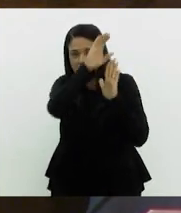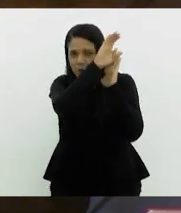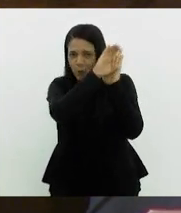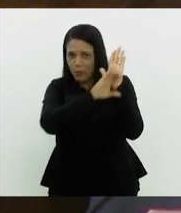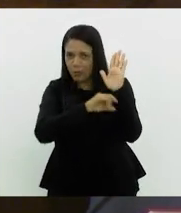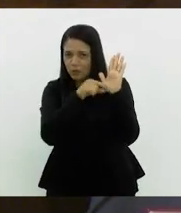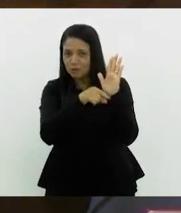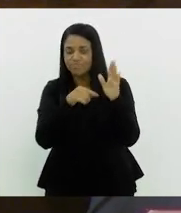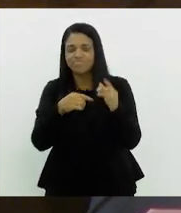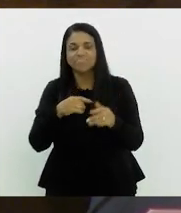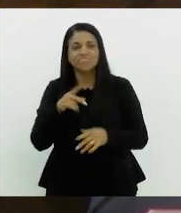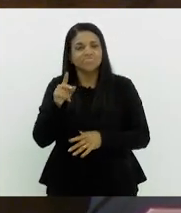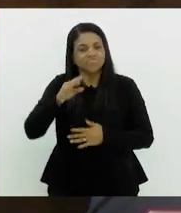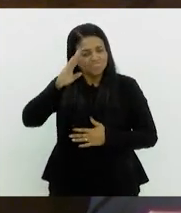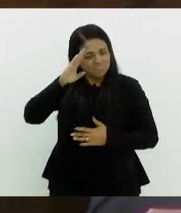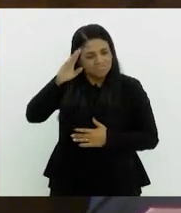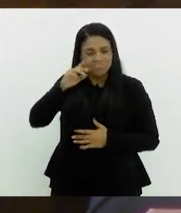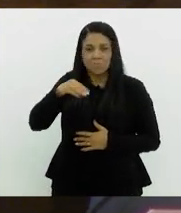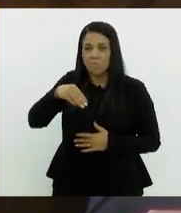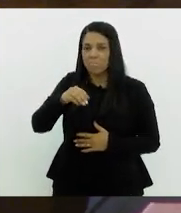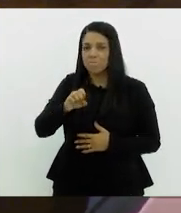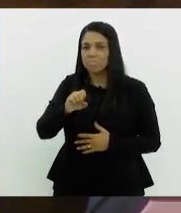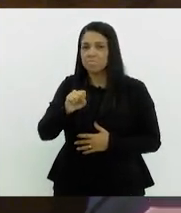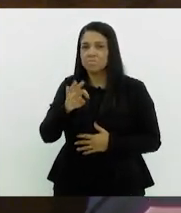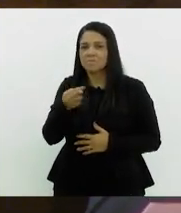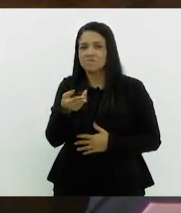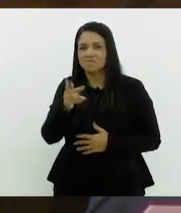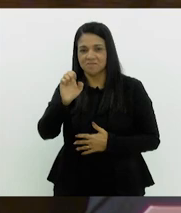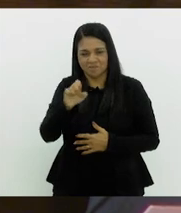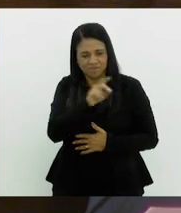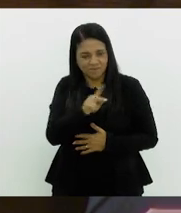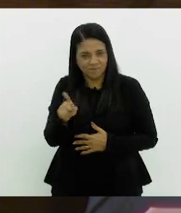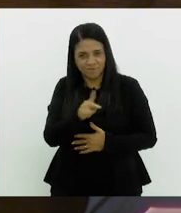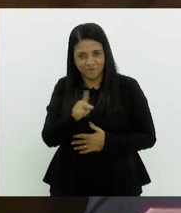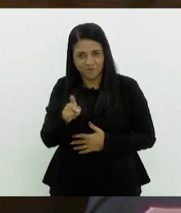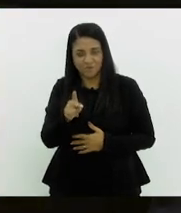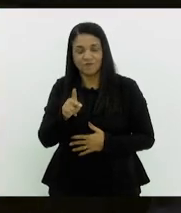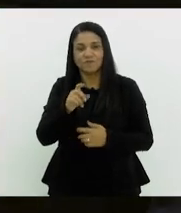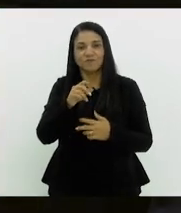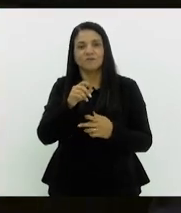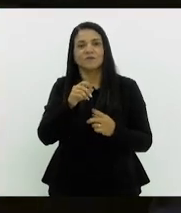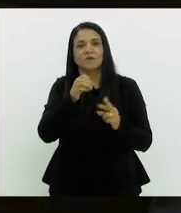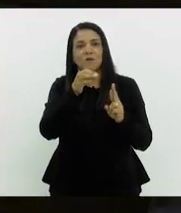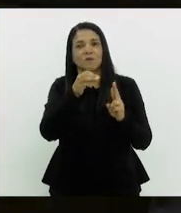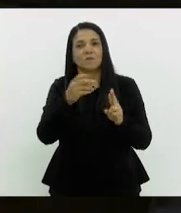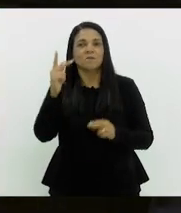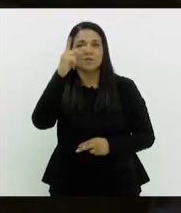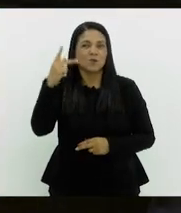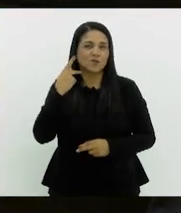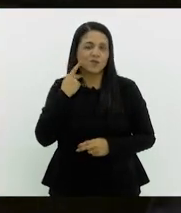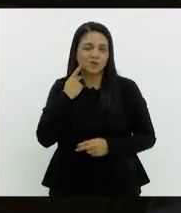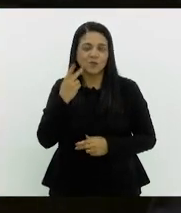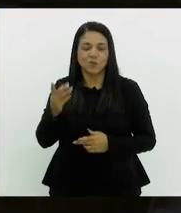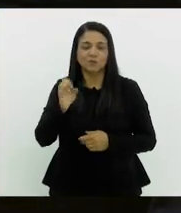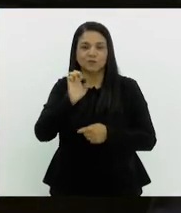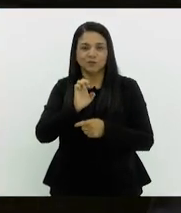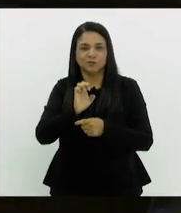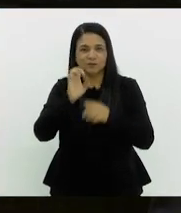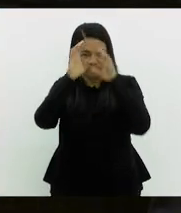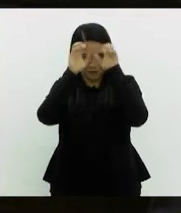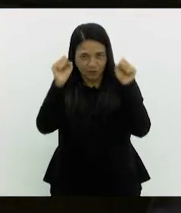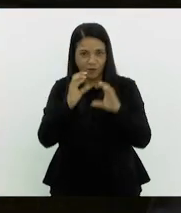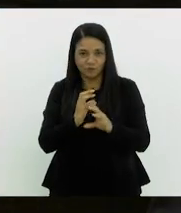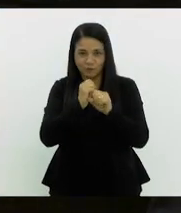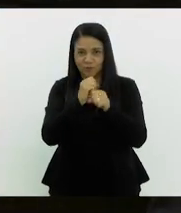mestre do direito, um achador do direito, nosso professor, procurador do Tribunal de Contas do Estado do Rio de Janeiro. Nós é que somos honrados